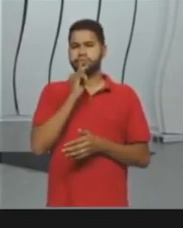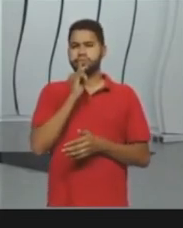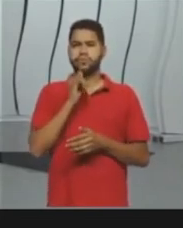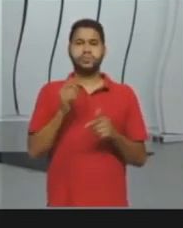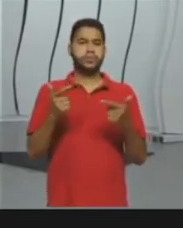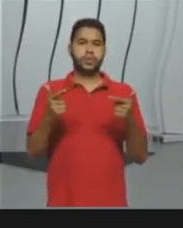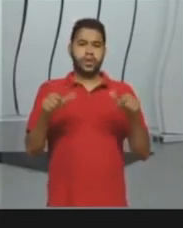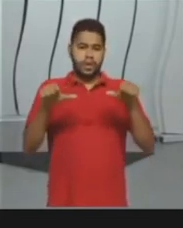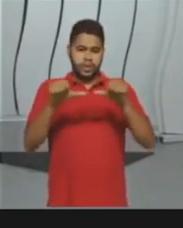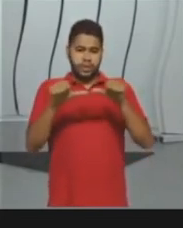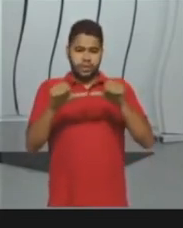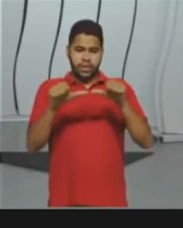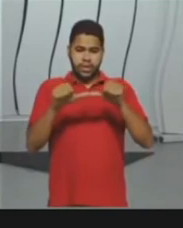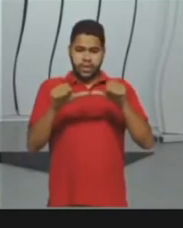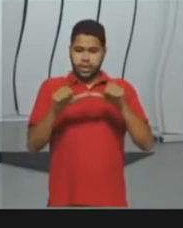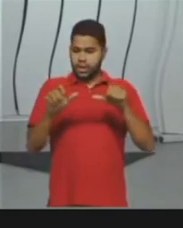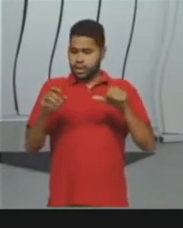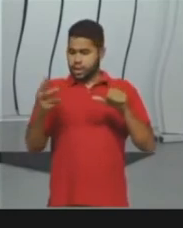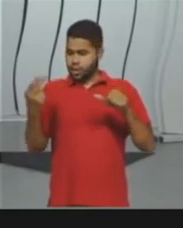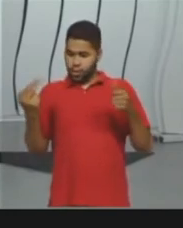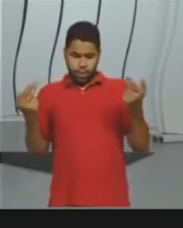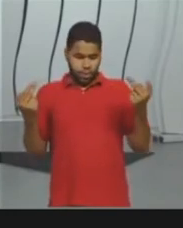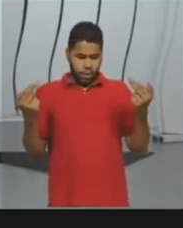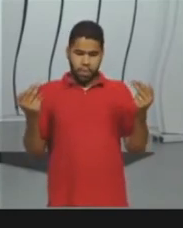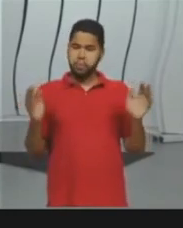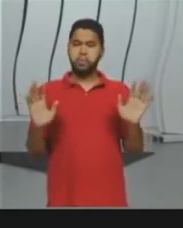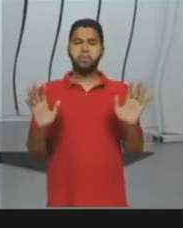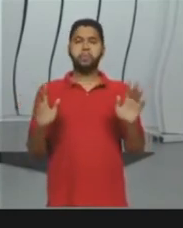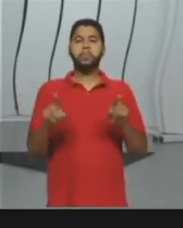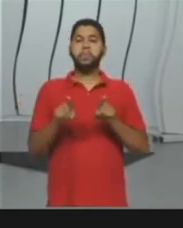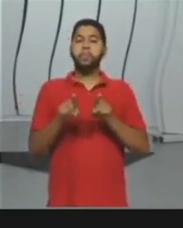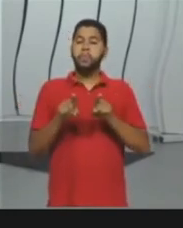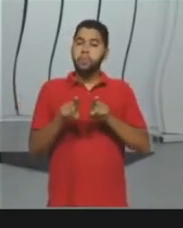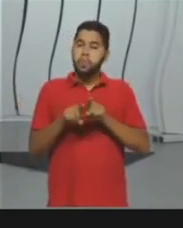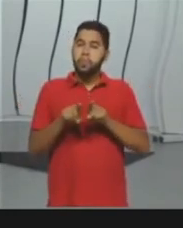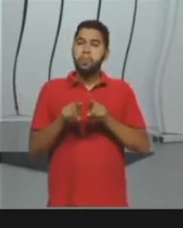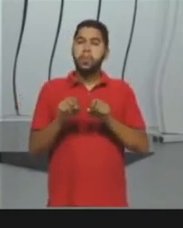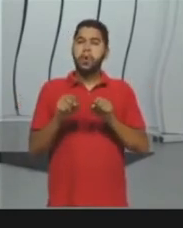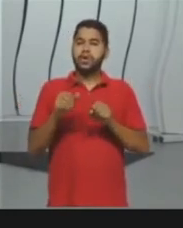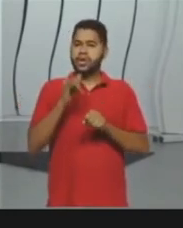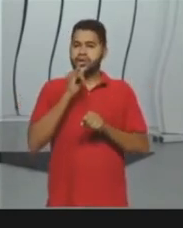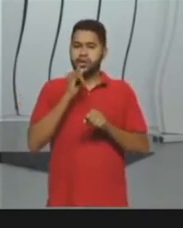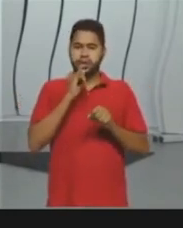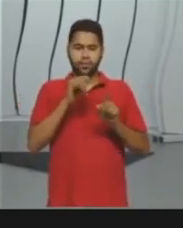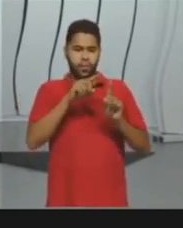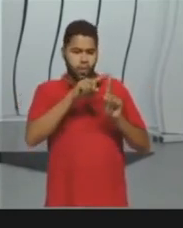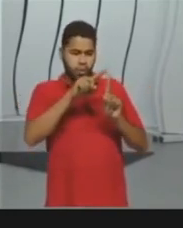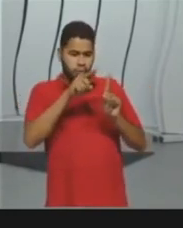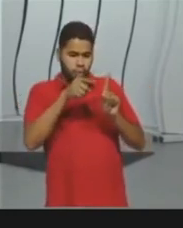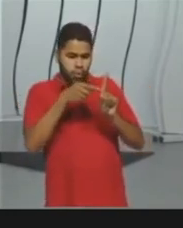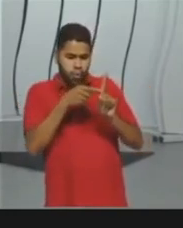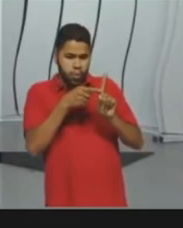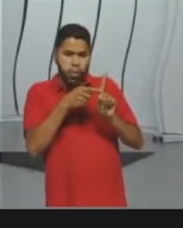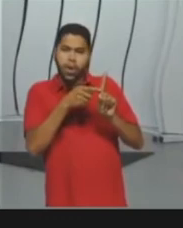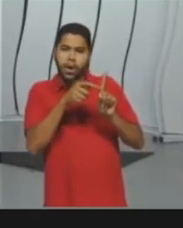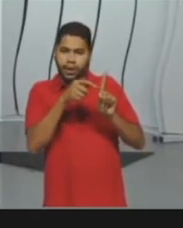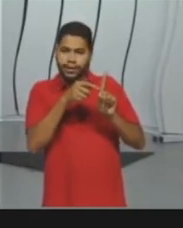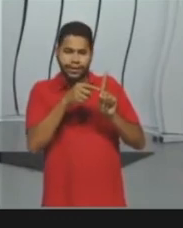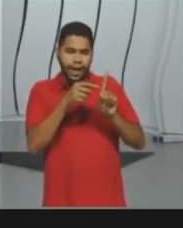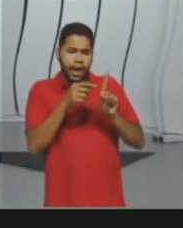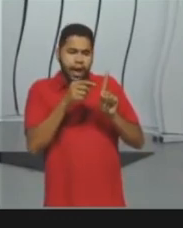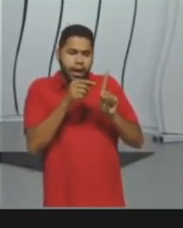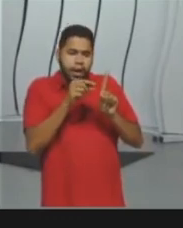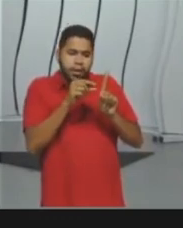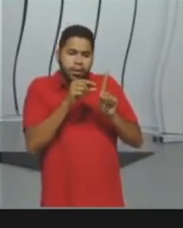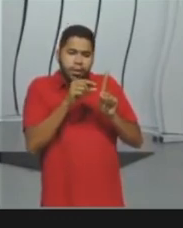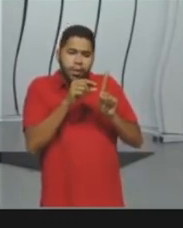ter essa simetria de dois lados iguais. Também pode ser através de desenvolvimento embrionário. Quando o organismo está se desenvolvendo ainda, ele ainda é